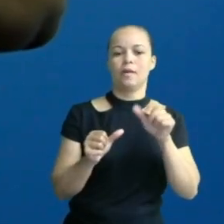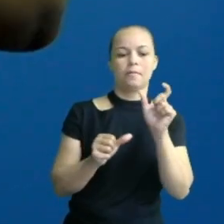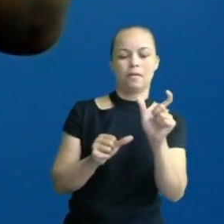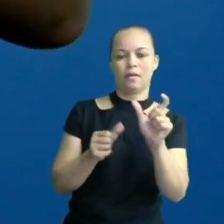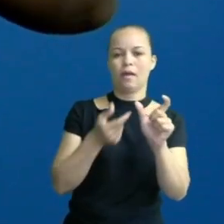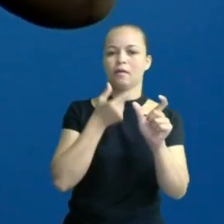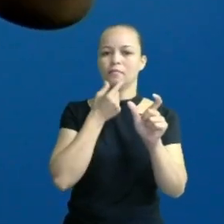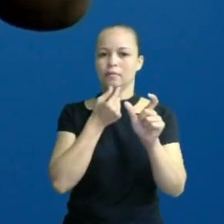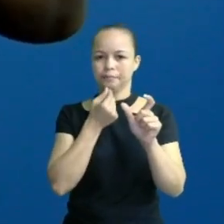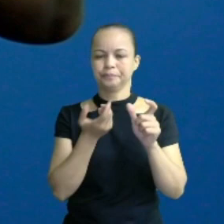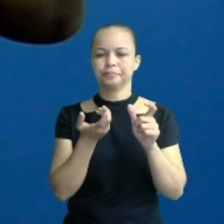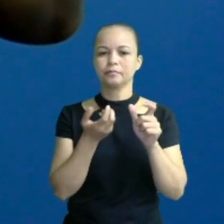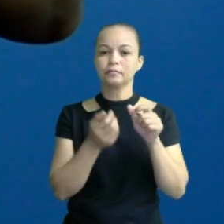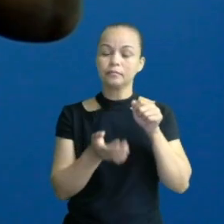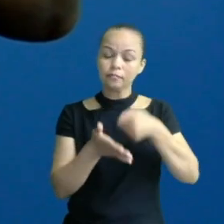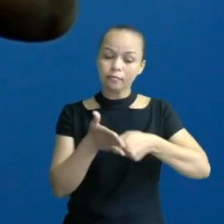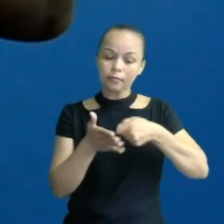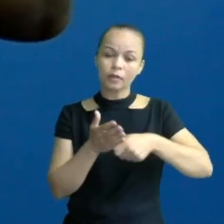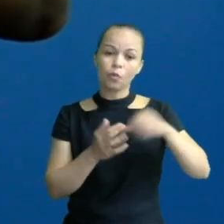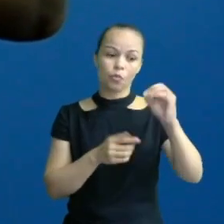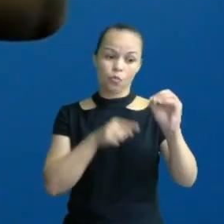O,